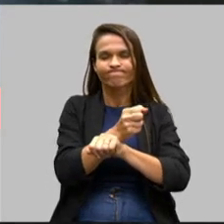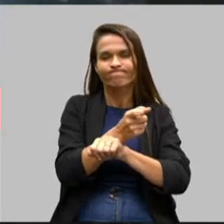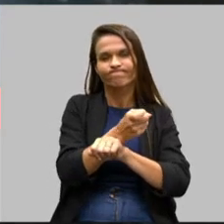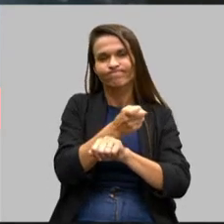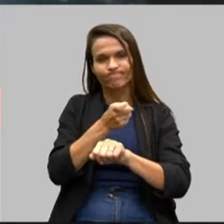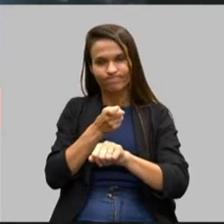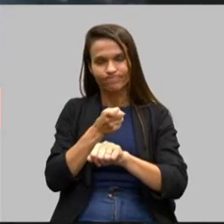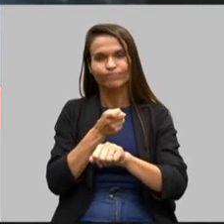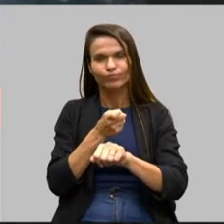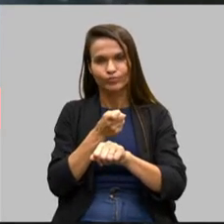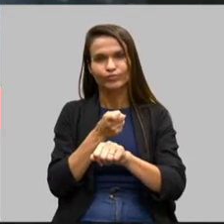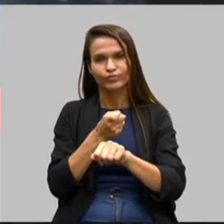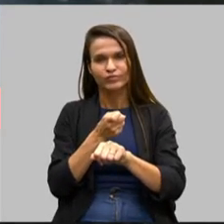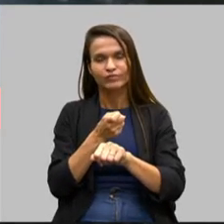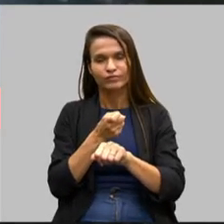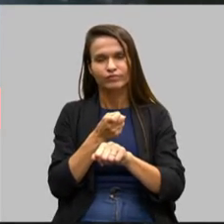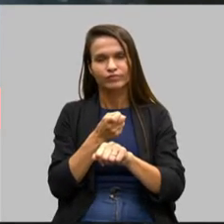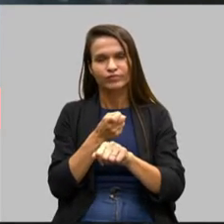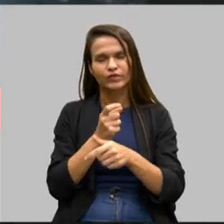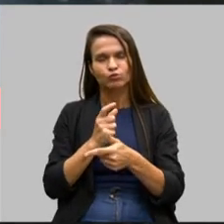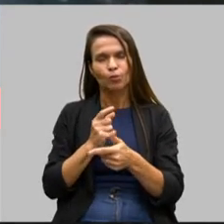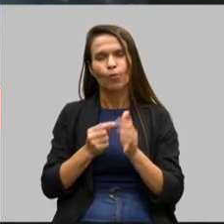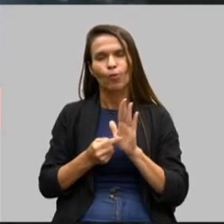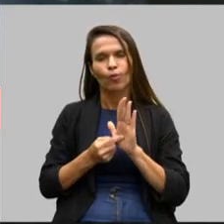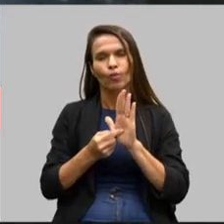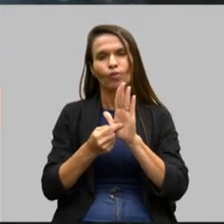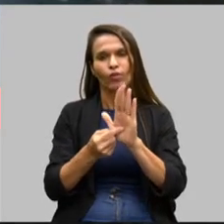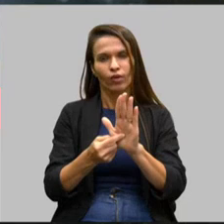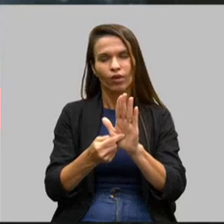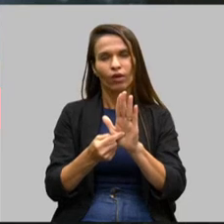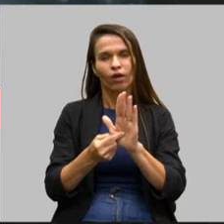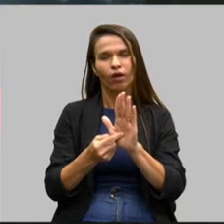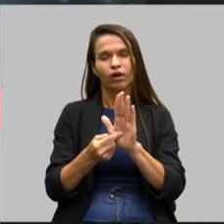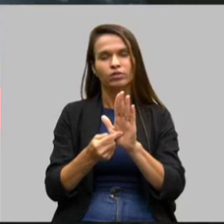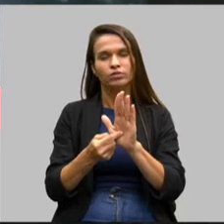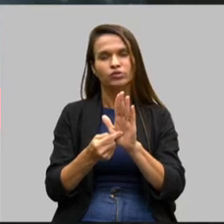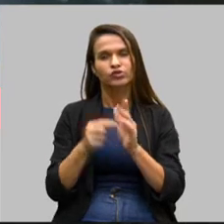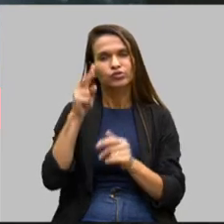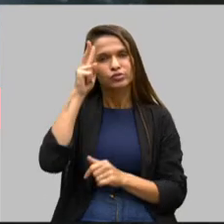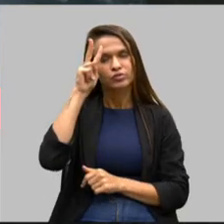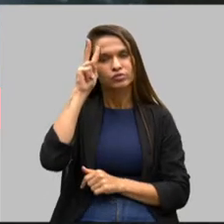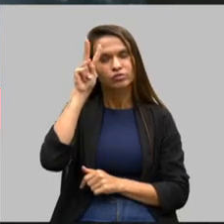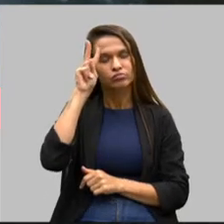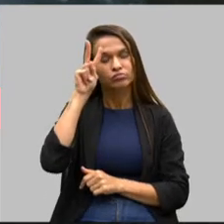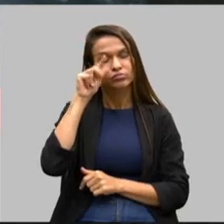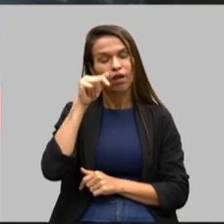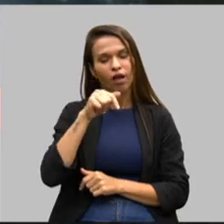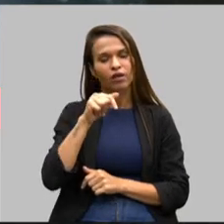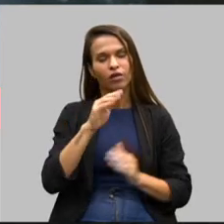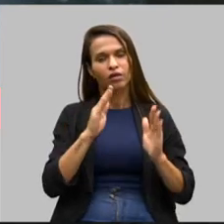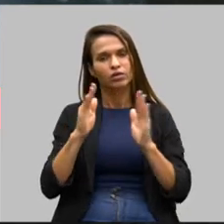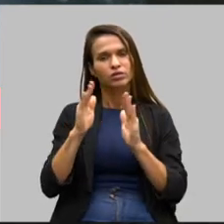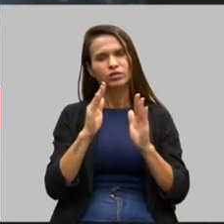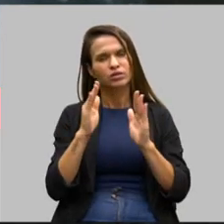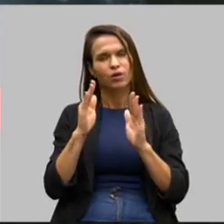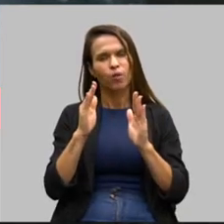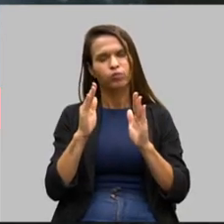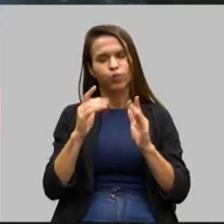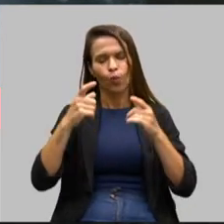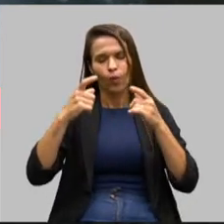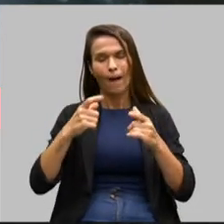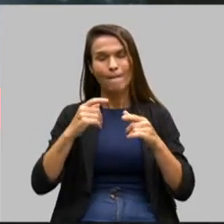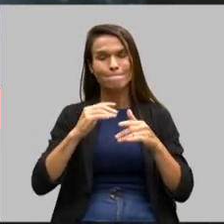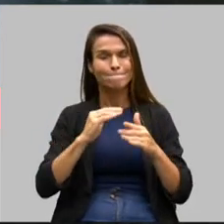deixar legado. Né? Então, essa é a região que está mais quente. Né? Então, o que,